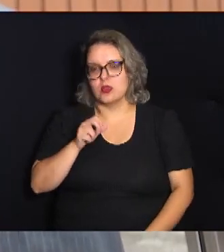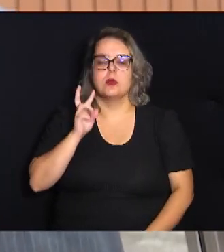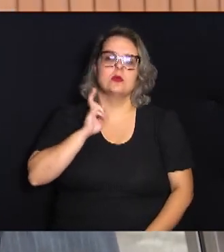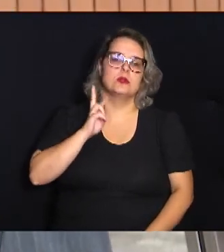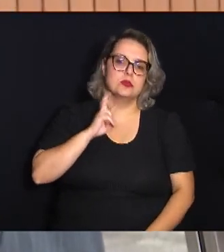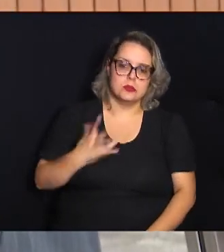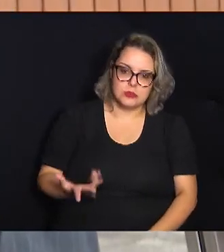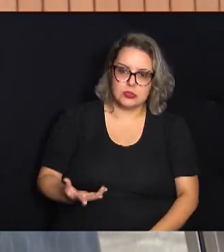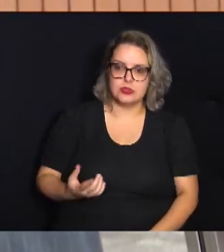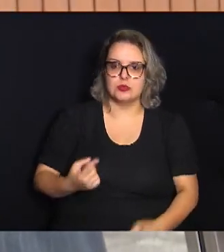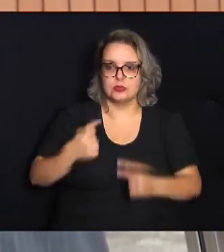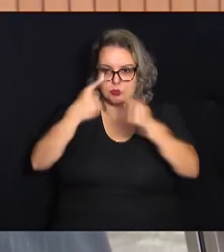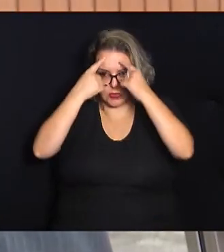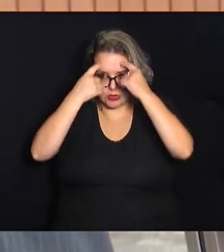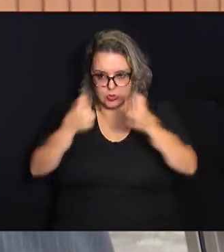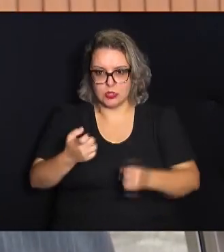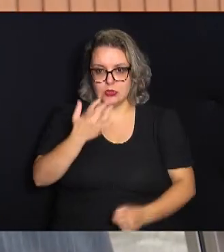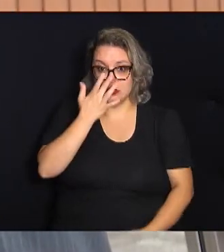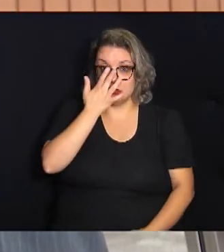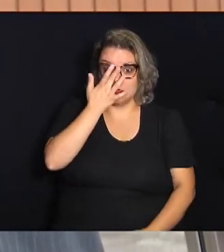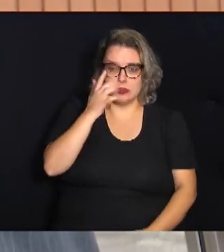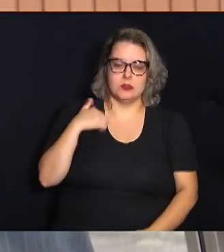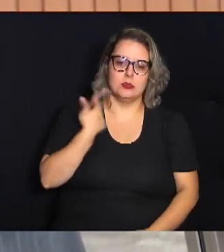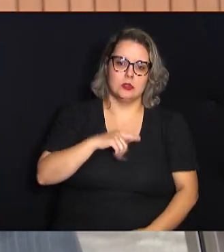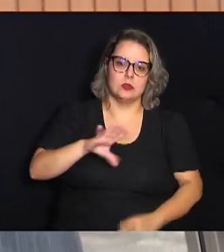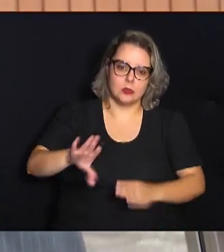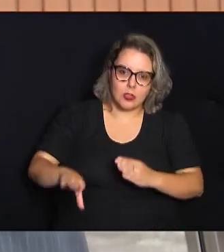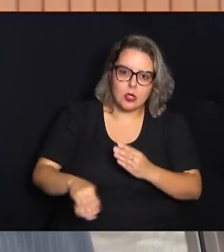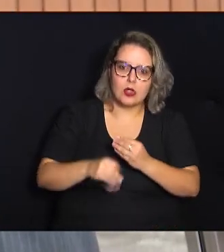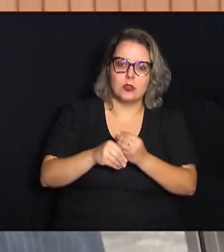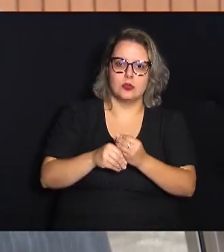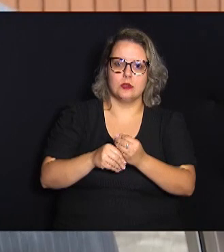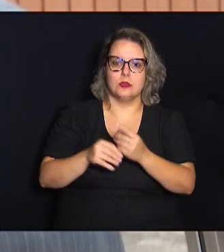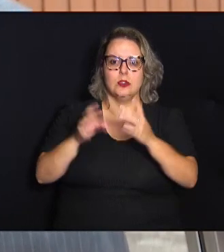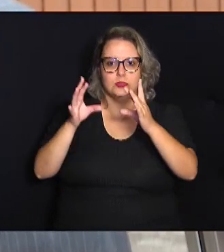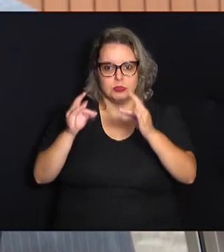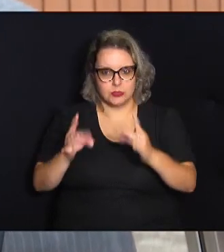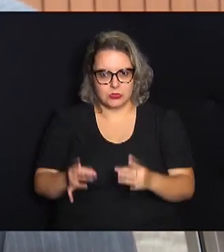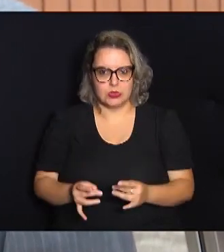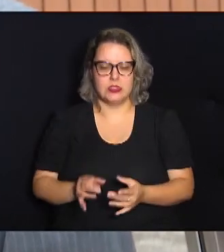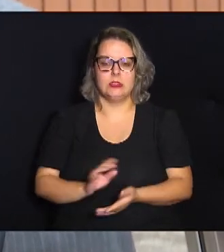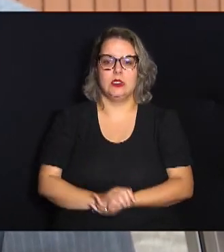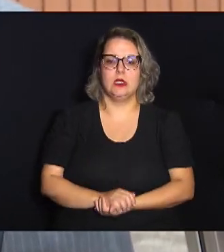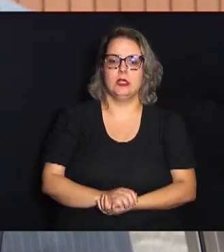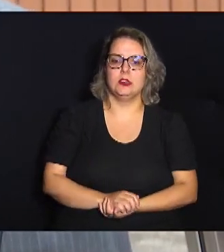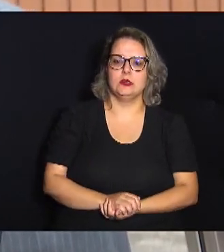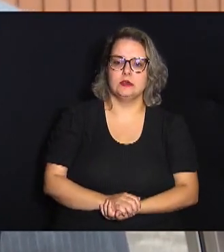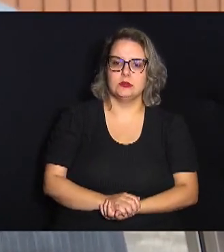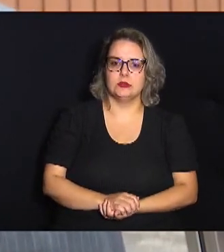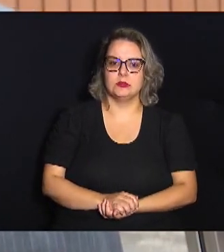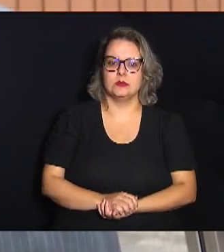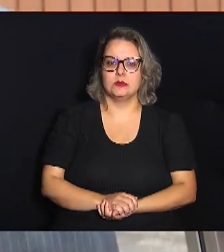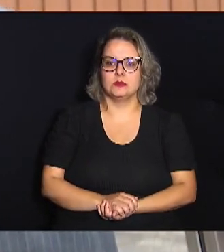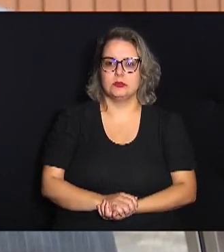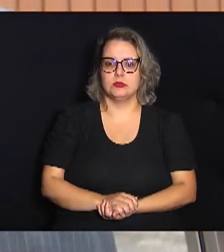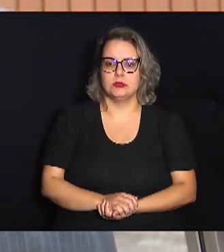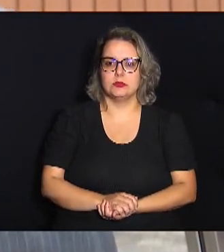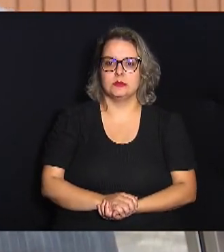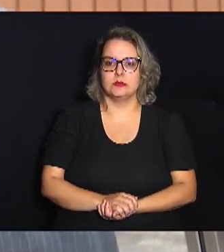violência. Então nós estamos acrescentando um dispositivo, né, que